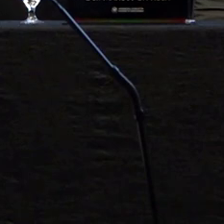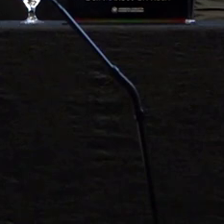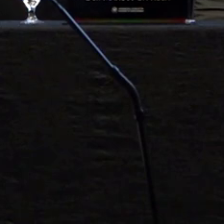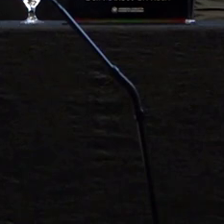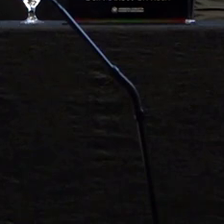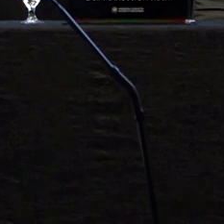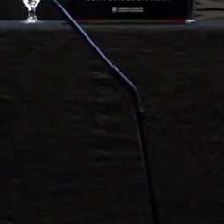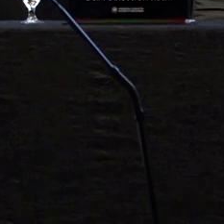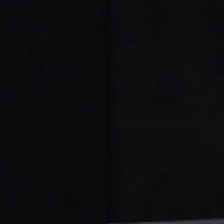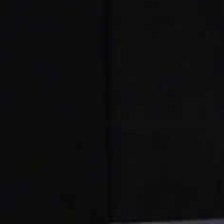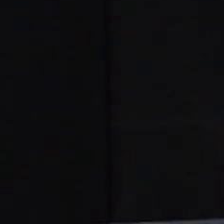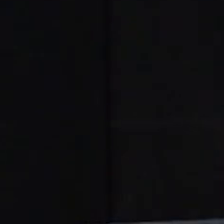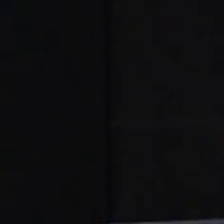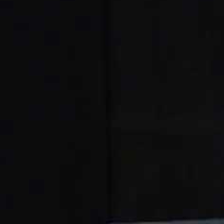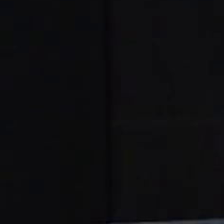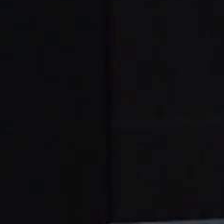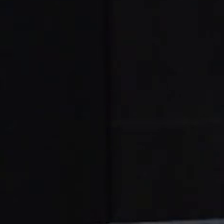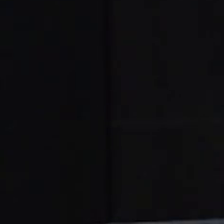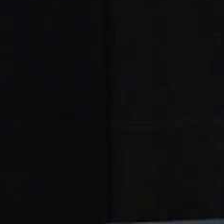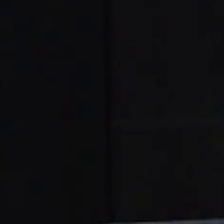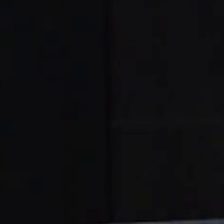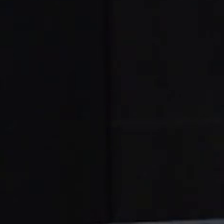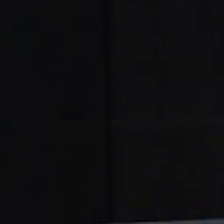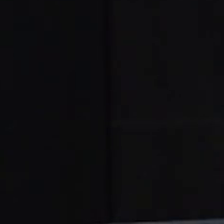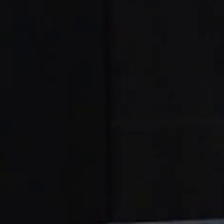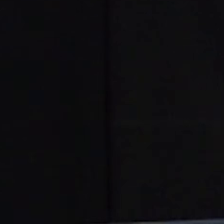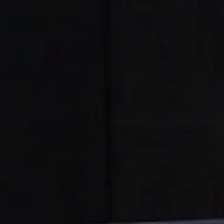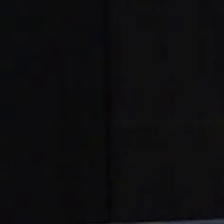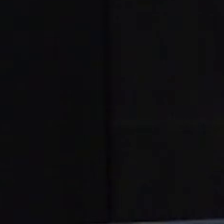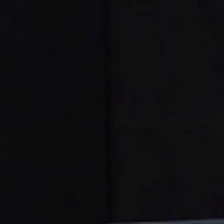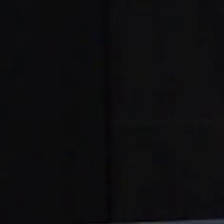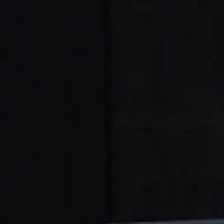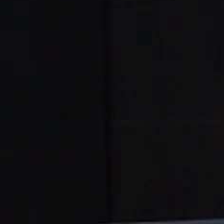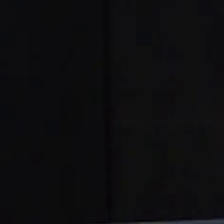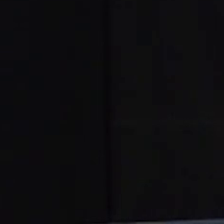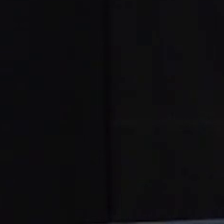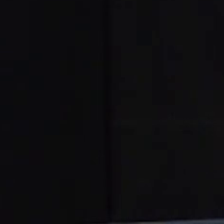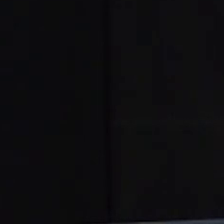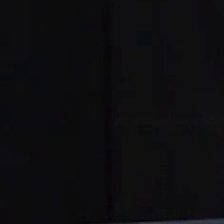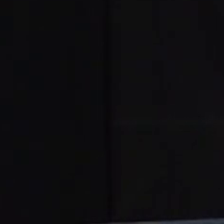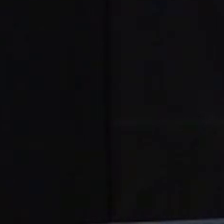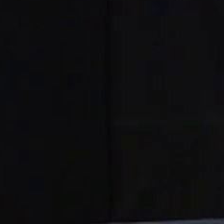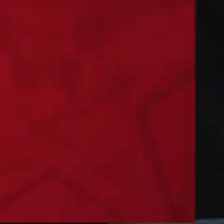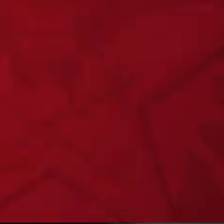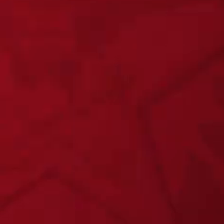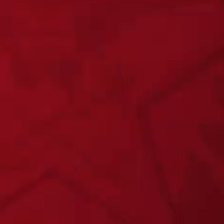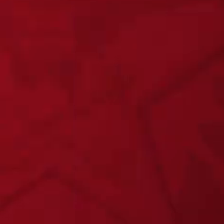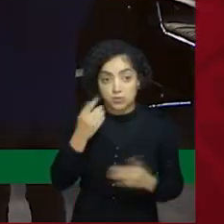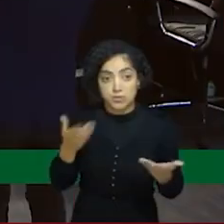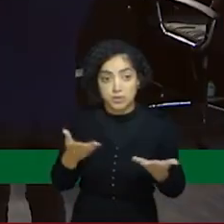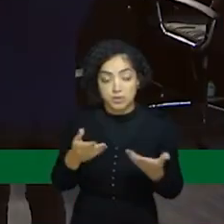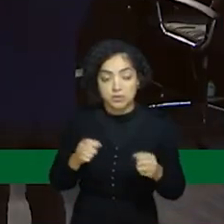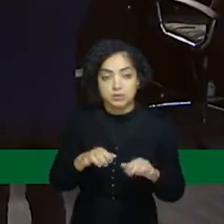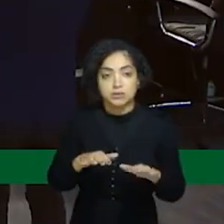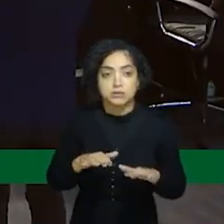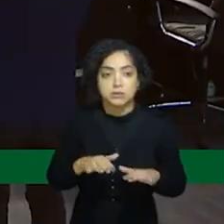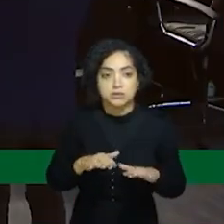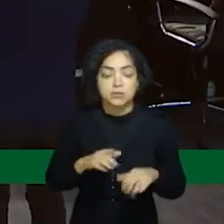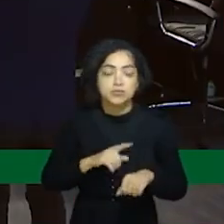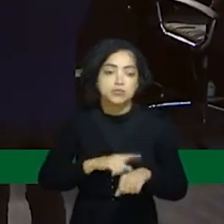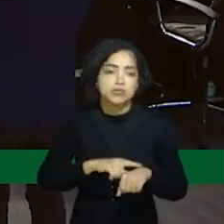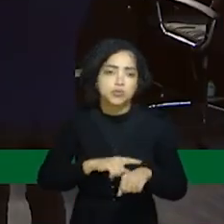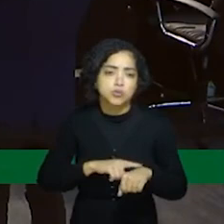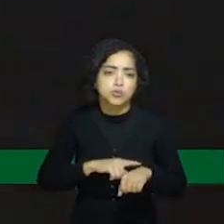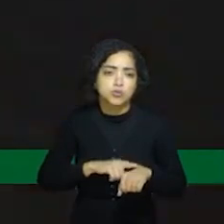Ambiente e pedir maior atenção da sociedade e do poder público com os temas ambientais e climáticos. Eu quero usar o meu tempo de